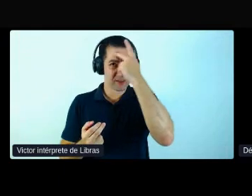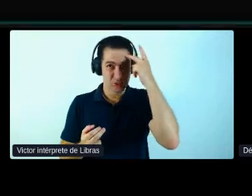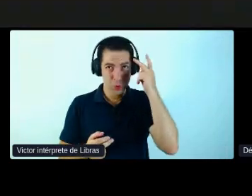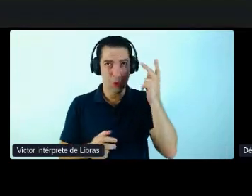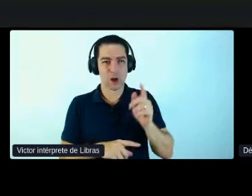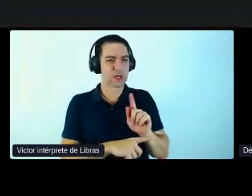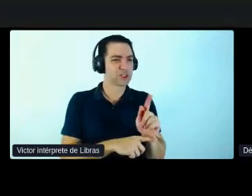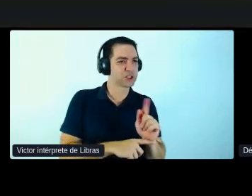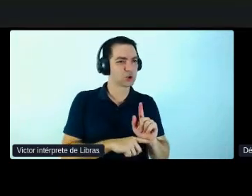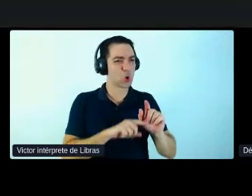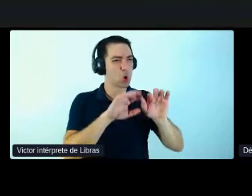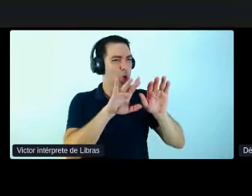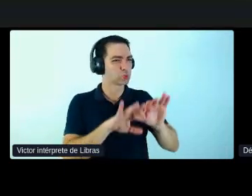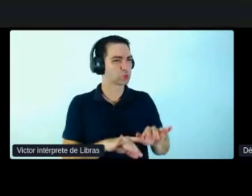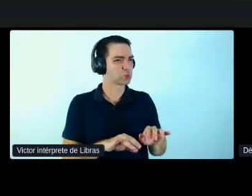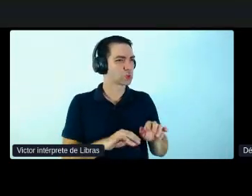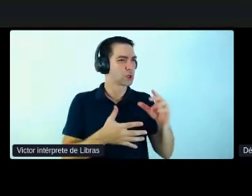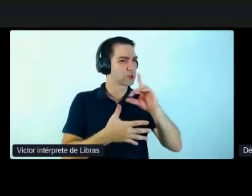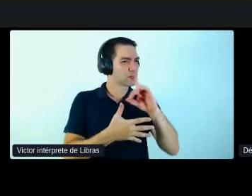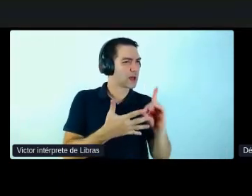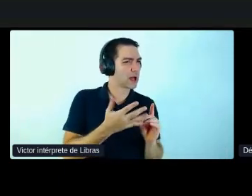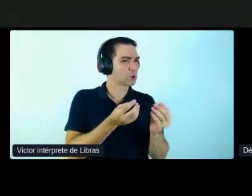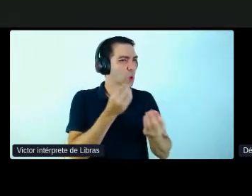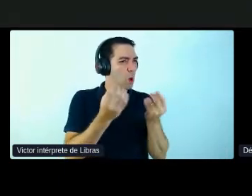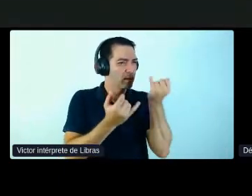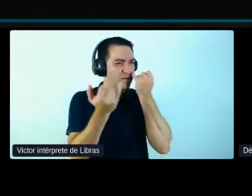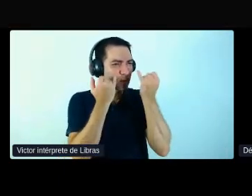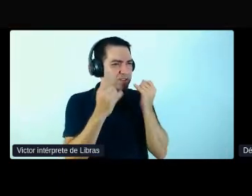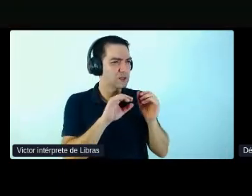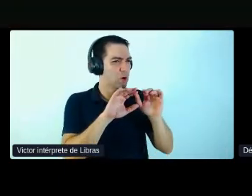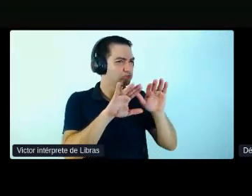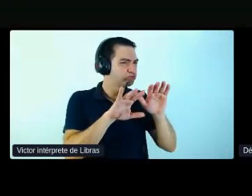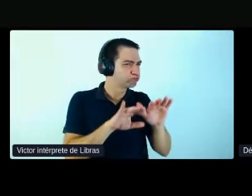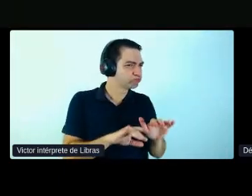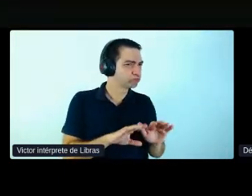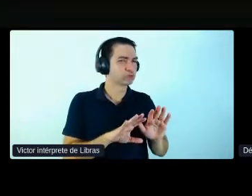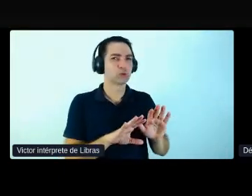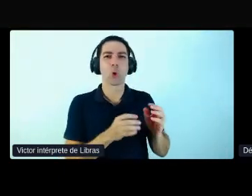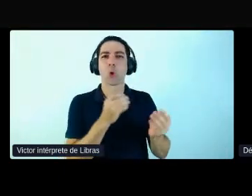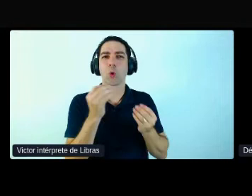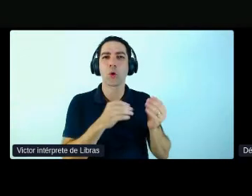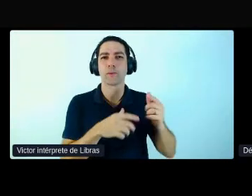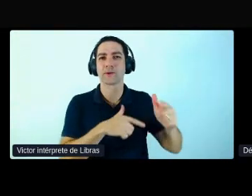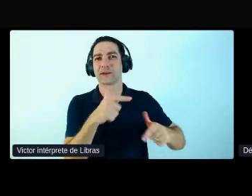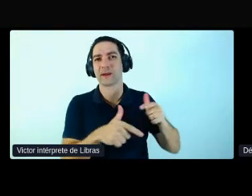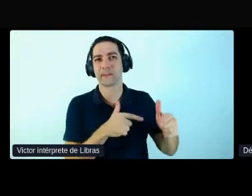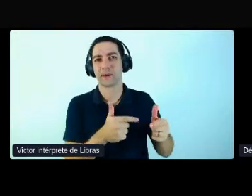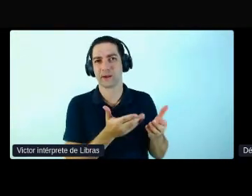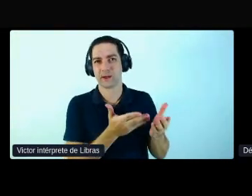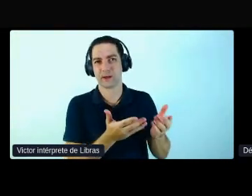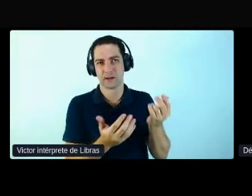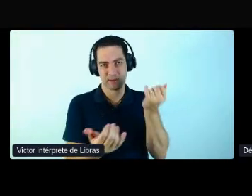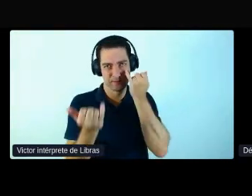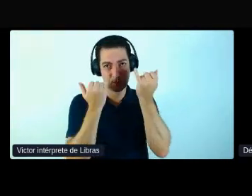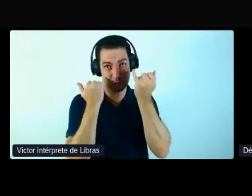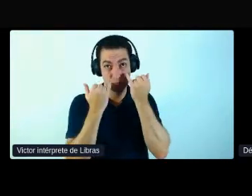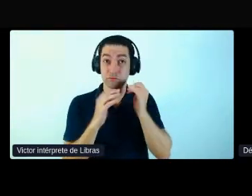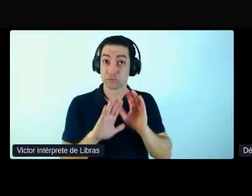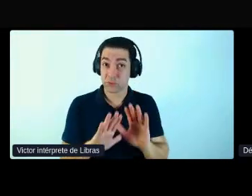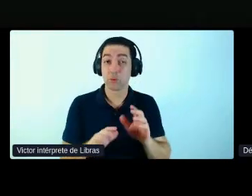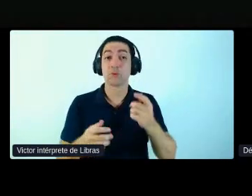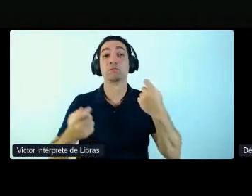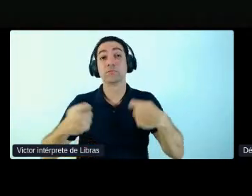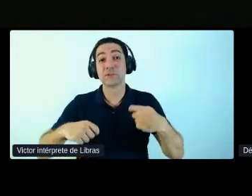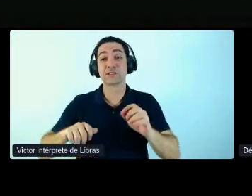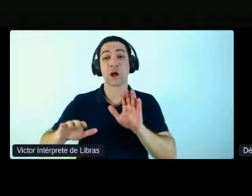Tá? Então, isso vale para qualquer tipo de usuário. Então, a gente tem que tomar muito cuidado com o tipo de dado que a